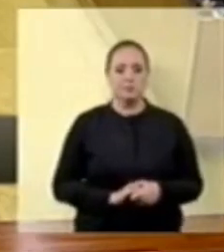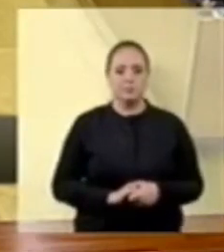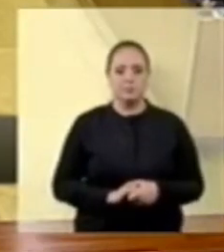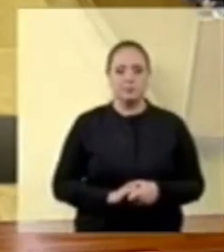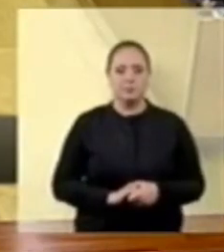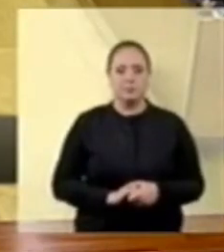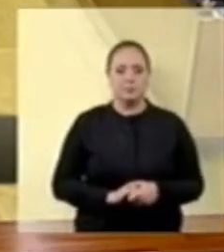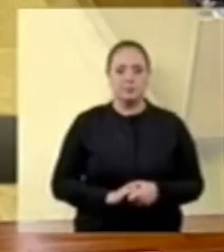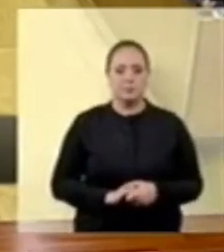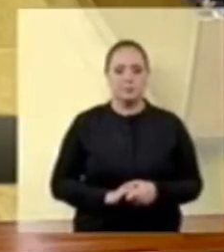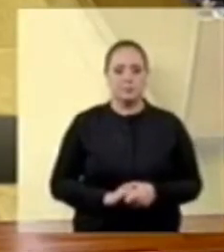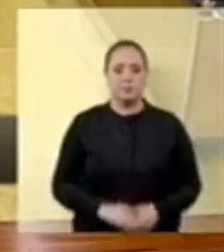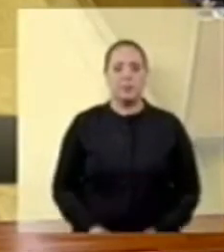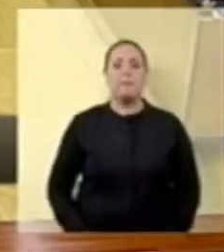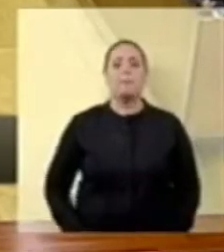a